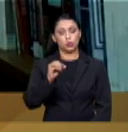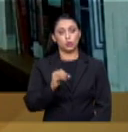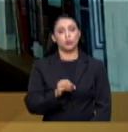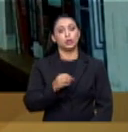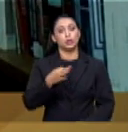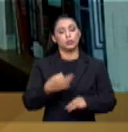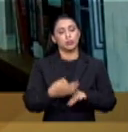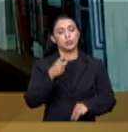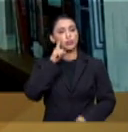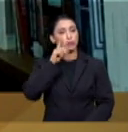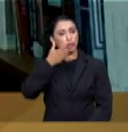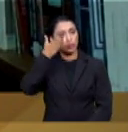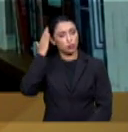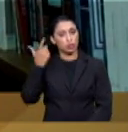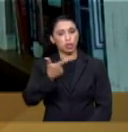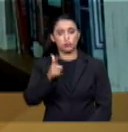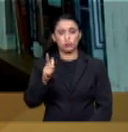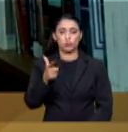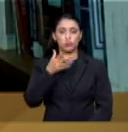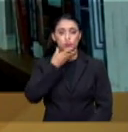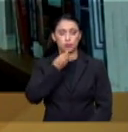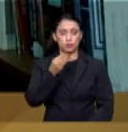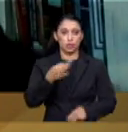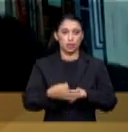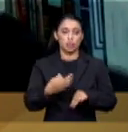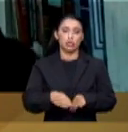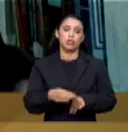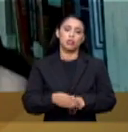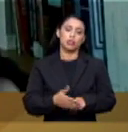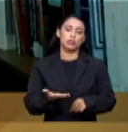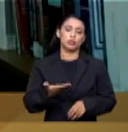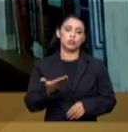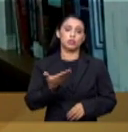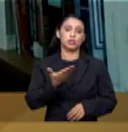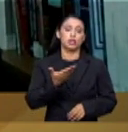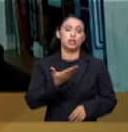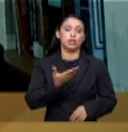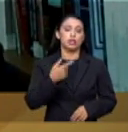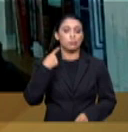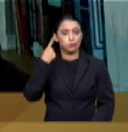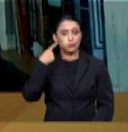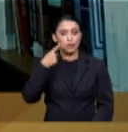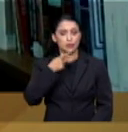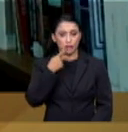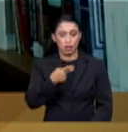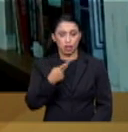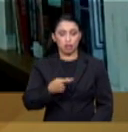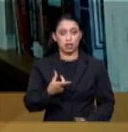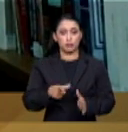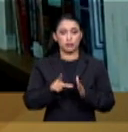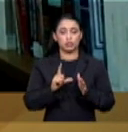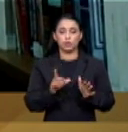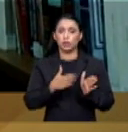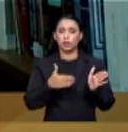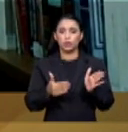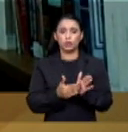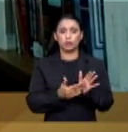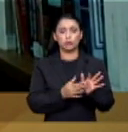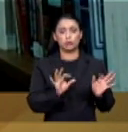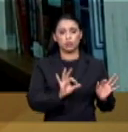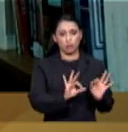senhores ministros, colegas que me antecederam, a todos os servidores e advogados, os que acompanham a